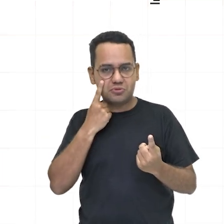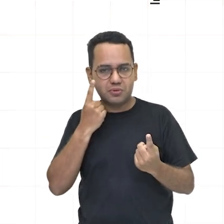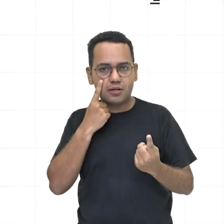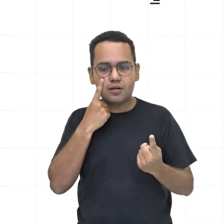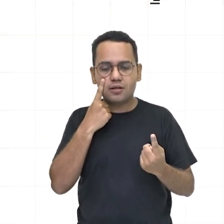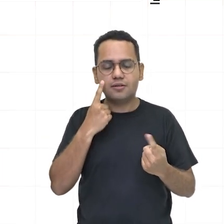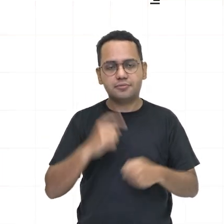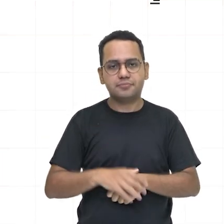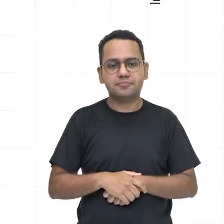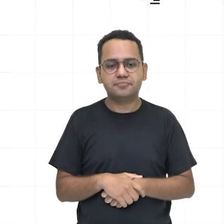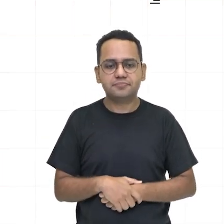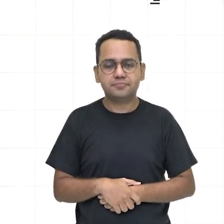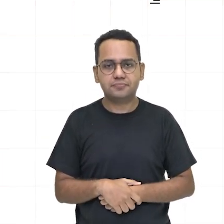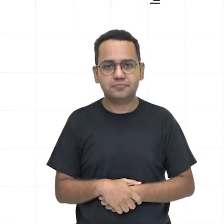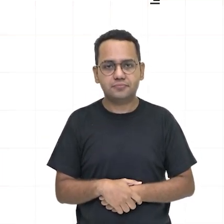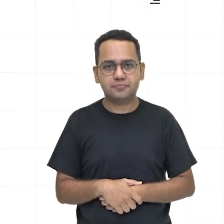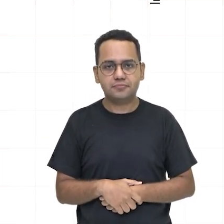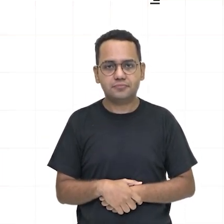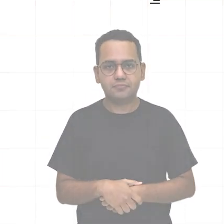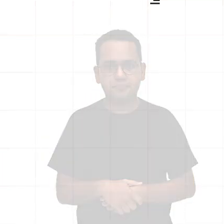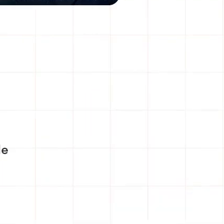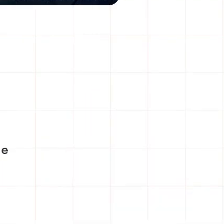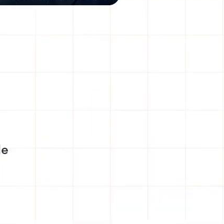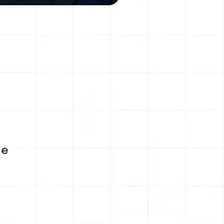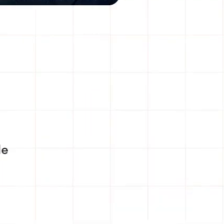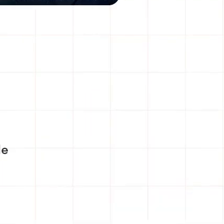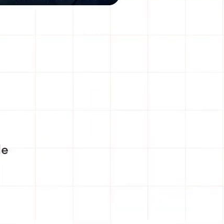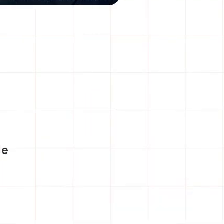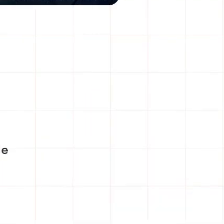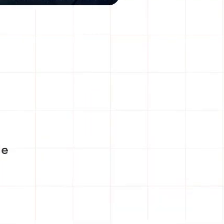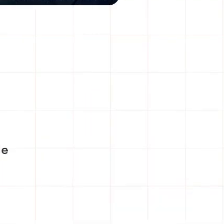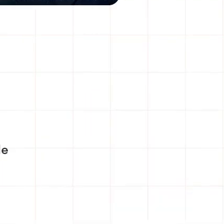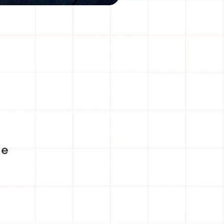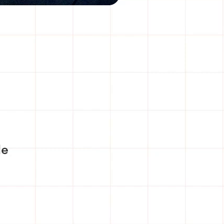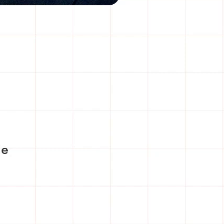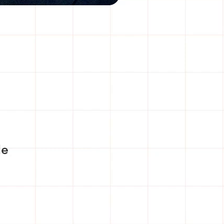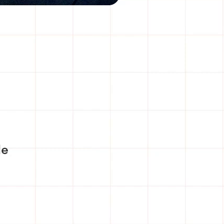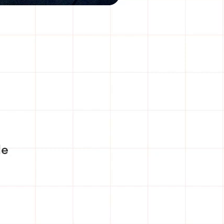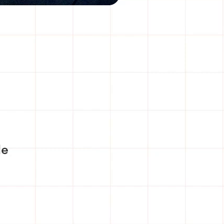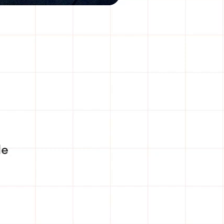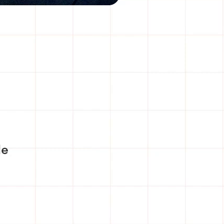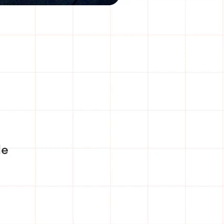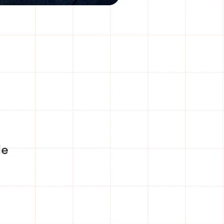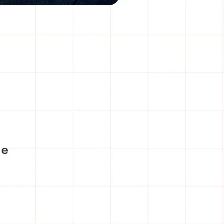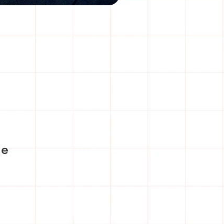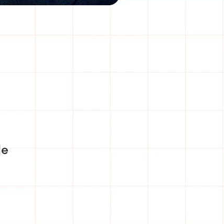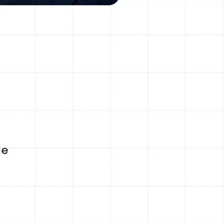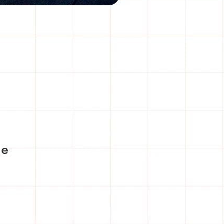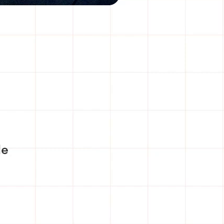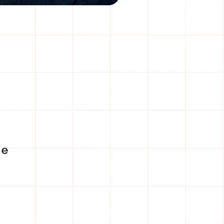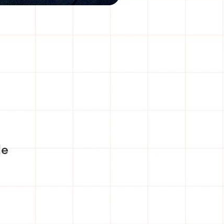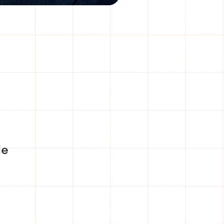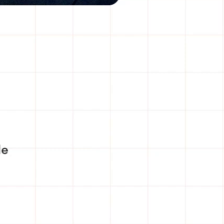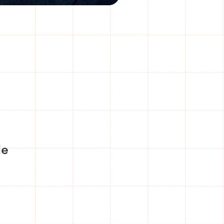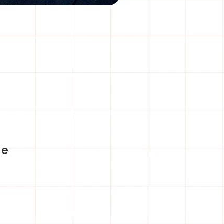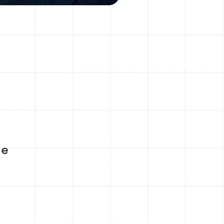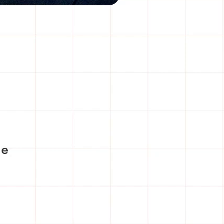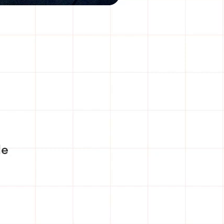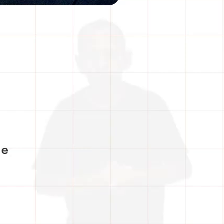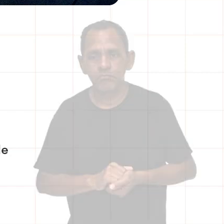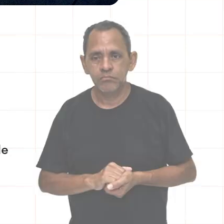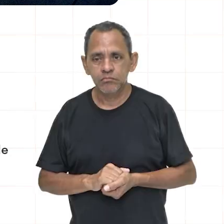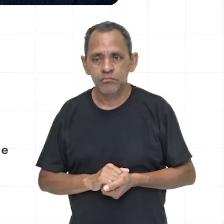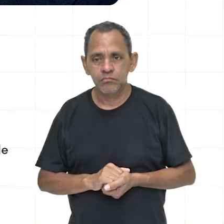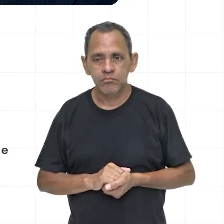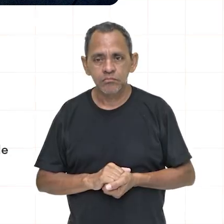dividiu em duas partes bem distintas, é a doutrina Truman e o Plano Marshall, que ocorreu lá em 1947, quando o